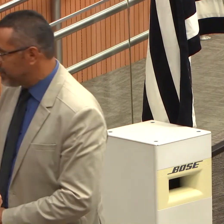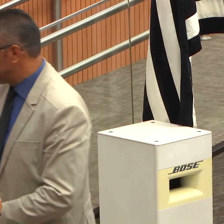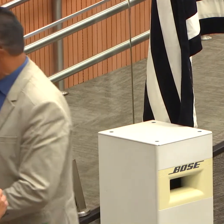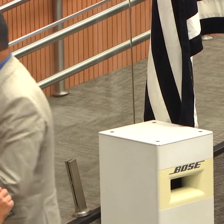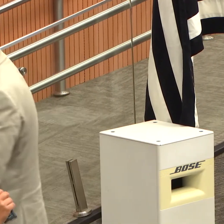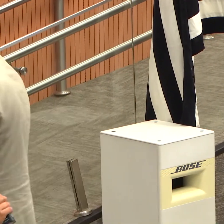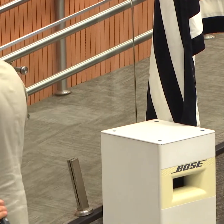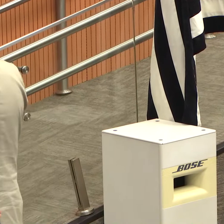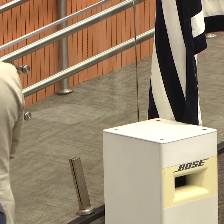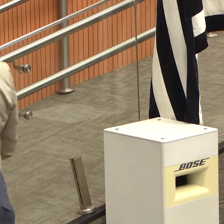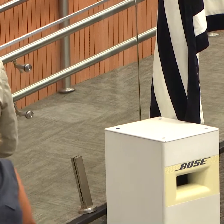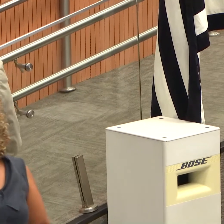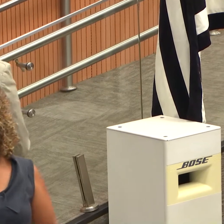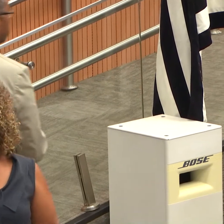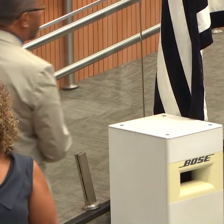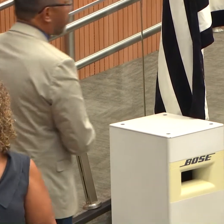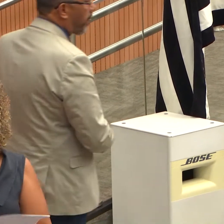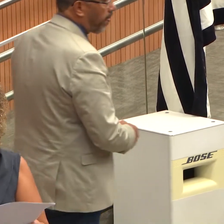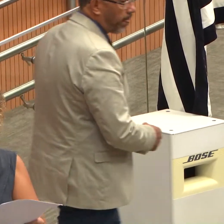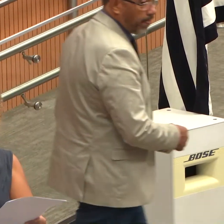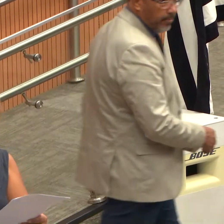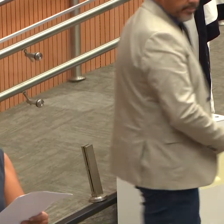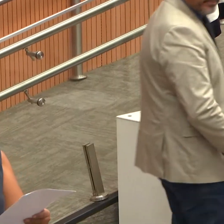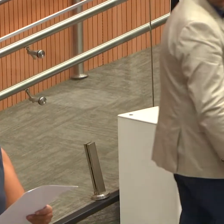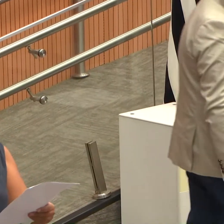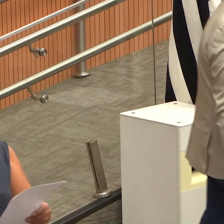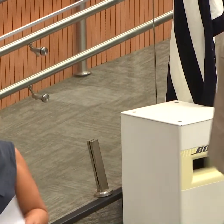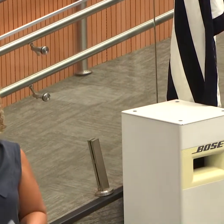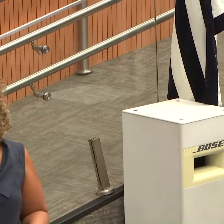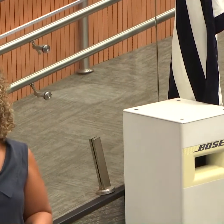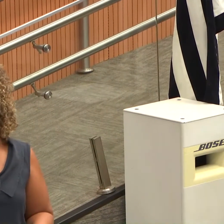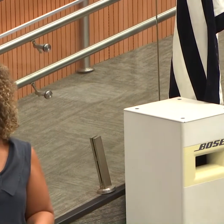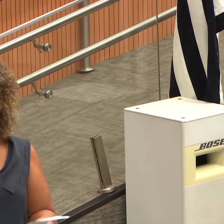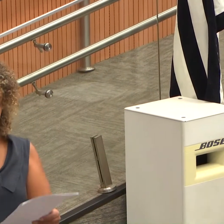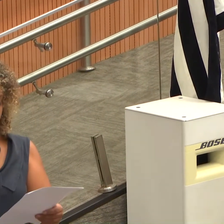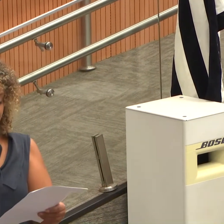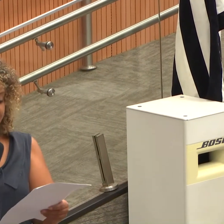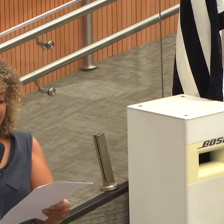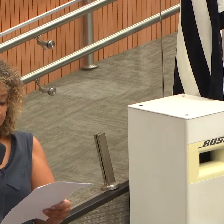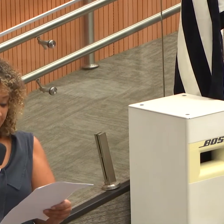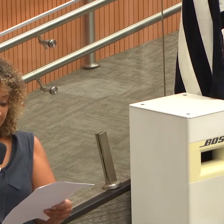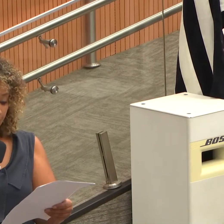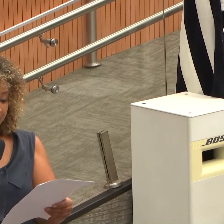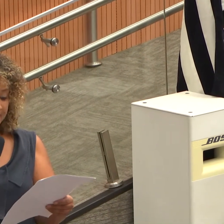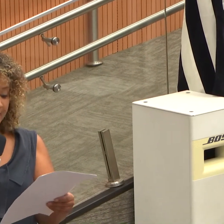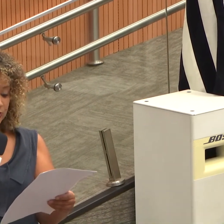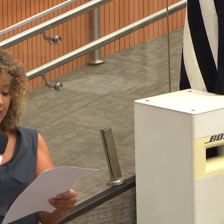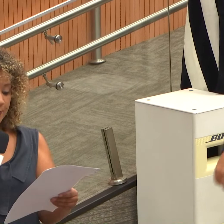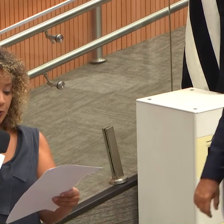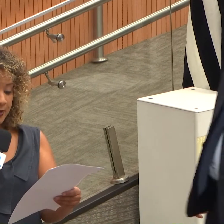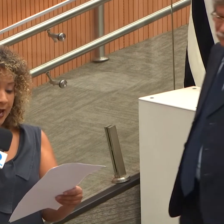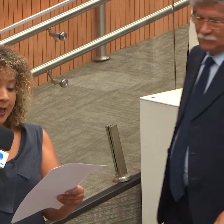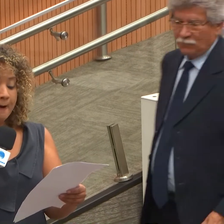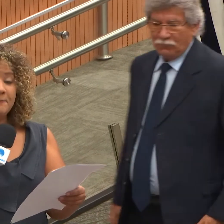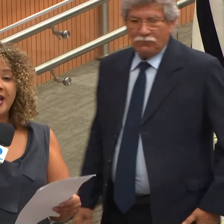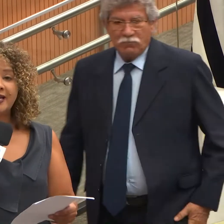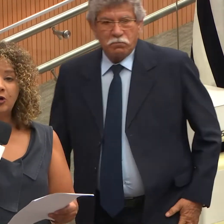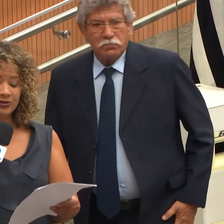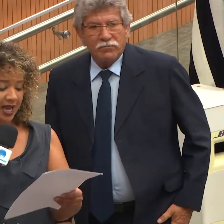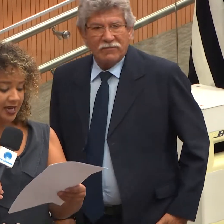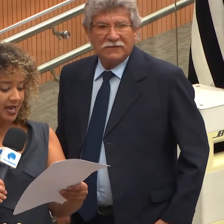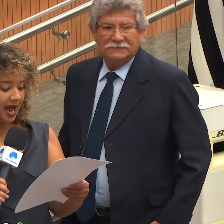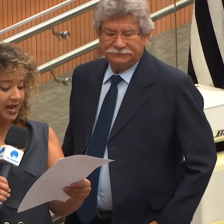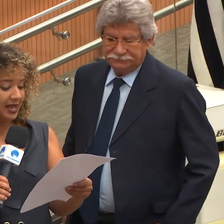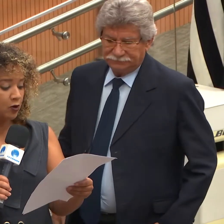Obrigado. E ainda falando de moção, nós temos uma de autoria do vereador Zé Carlos, que apela ao presidente da República para